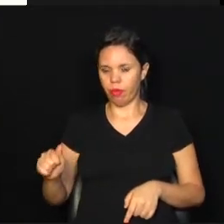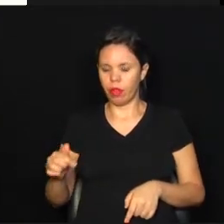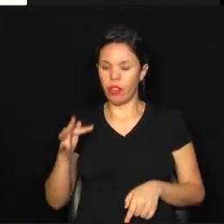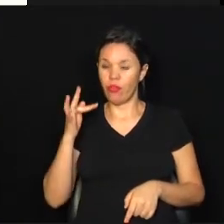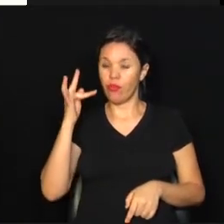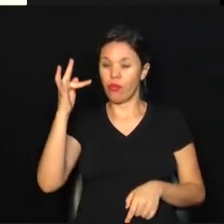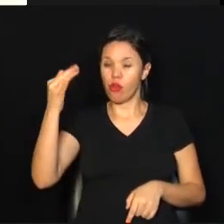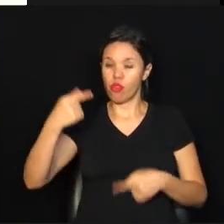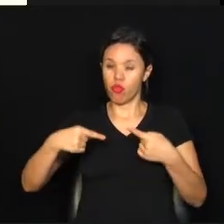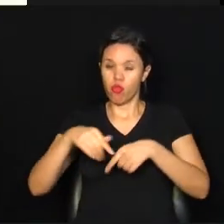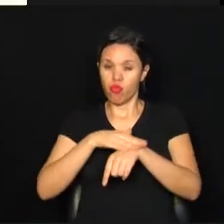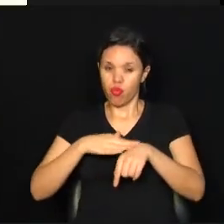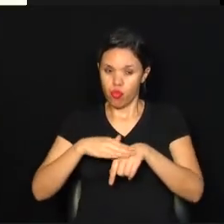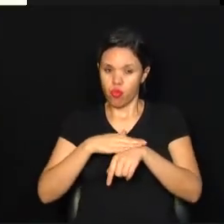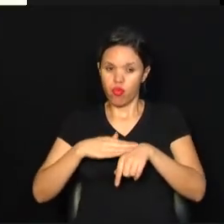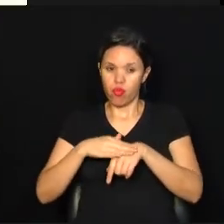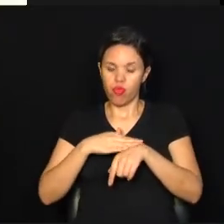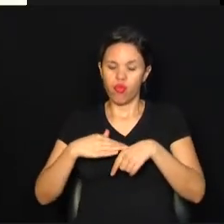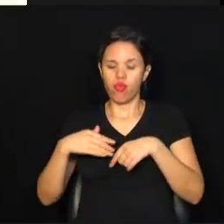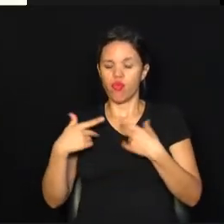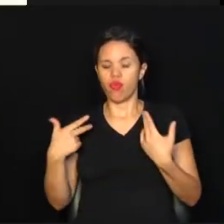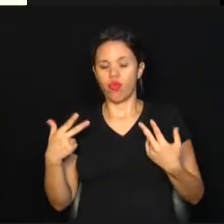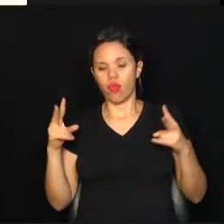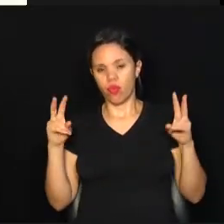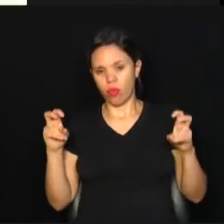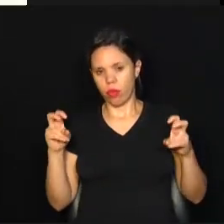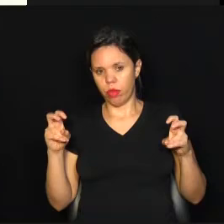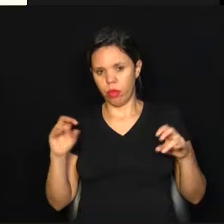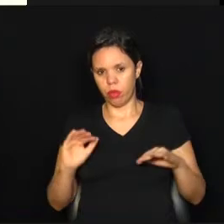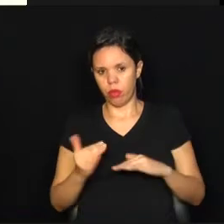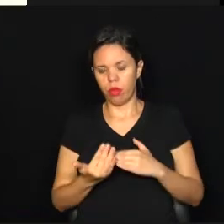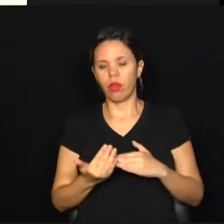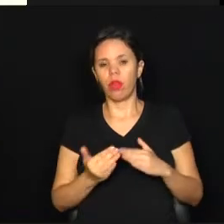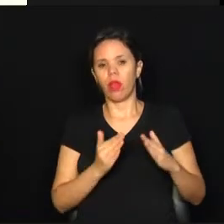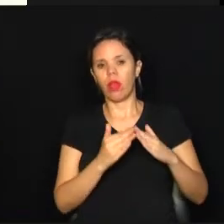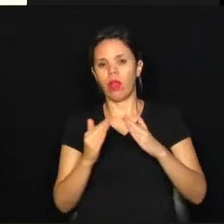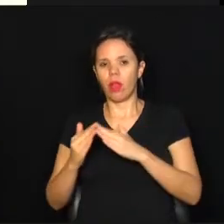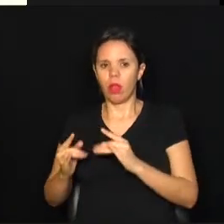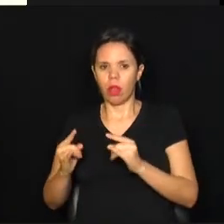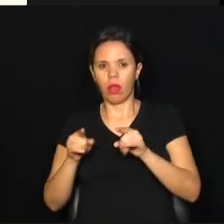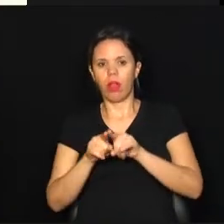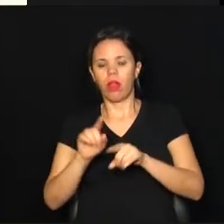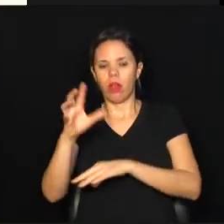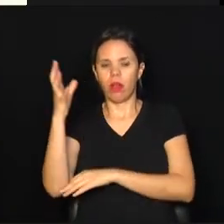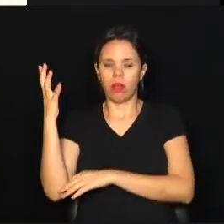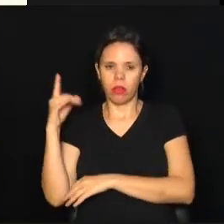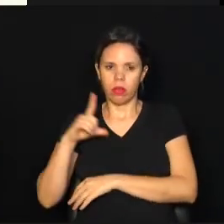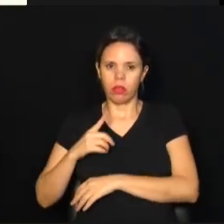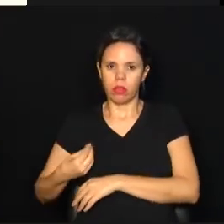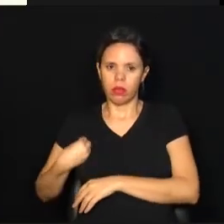futuro, né, de a gente discutir a questão dos loteamentos ecológicos, que a gente também